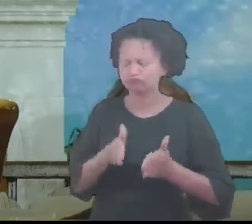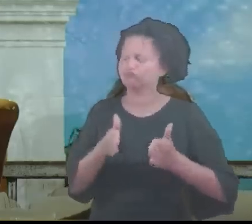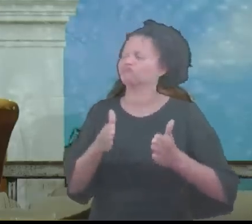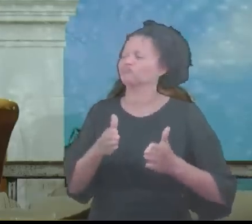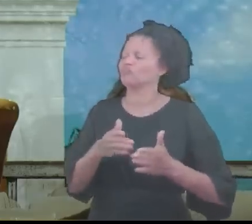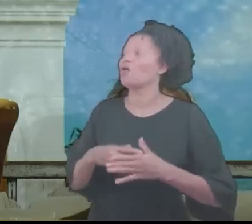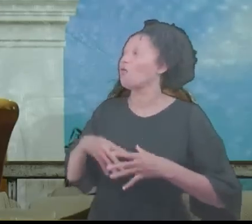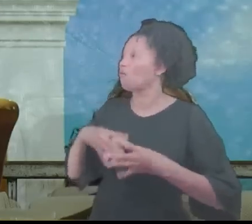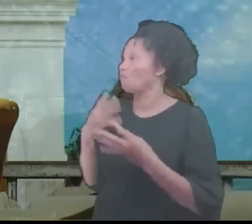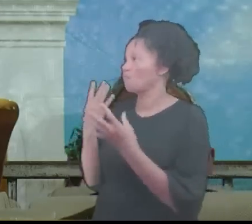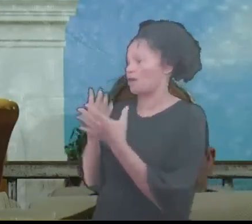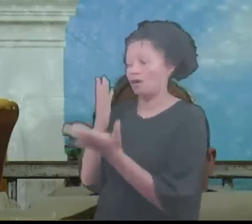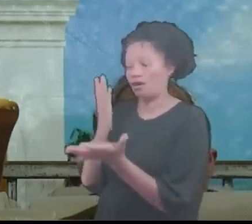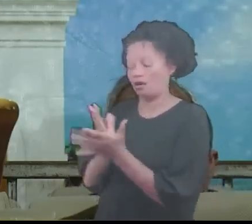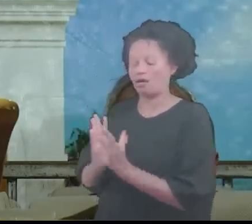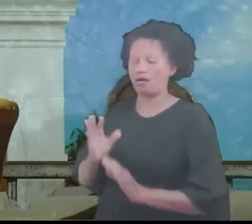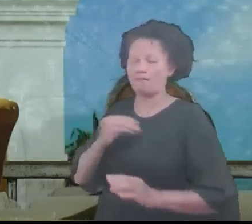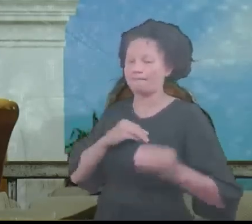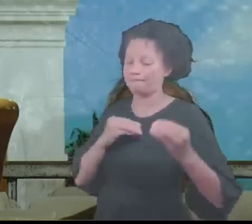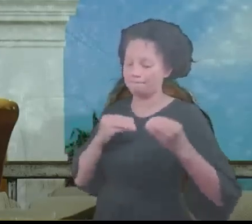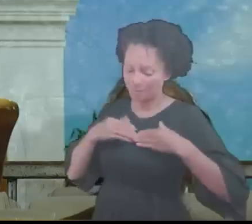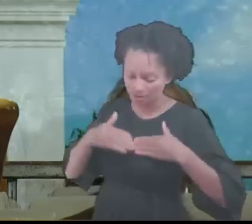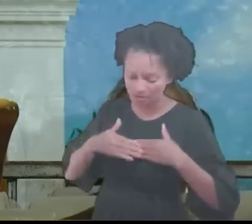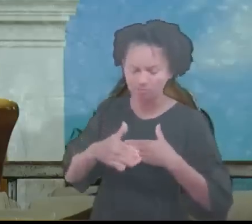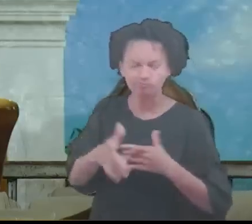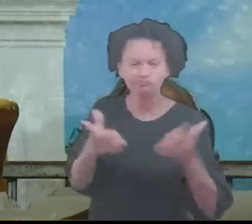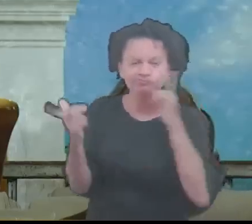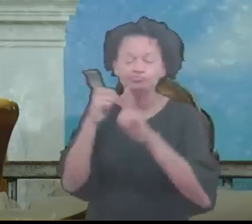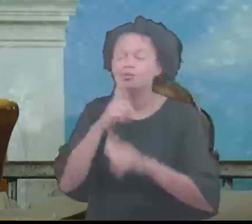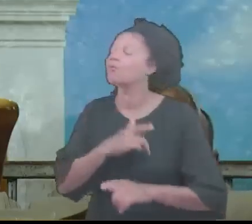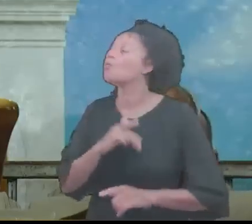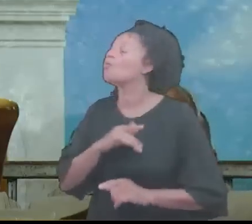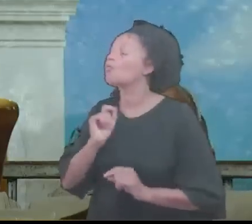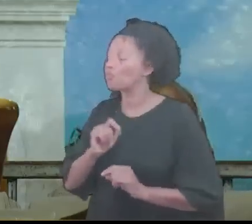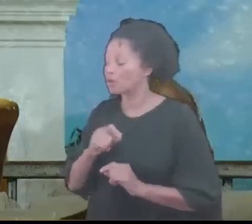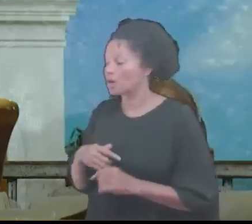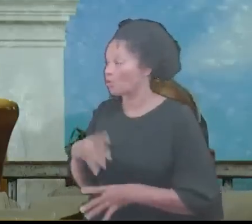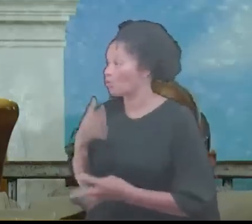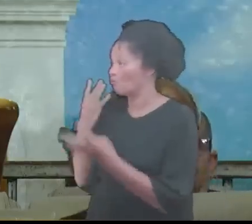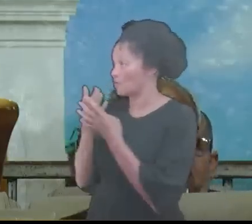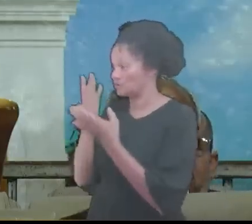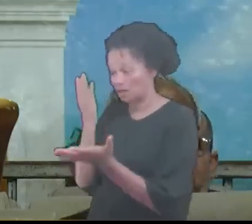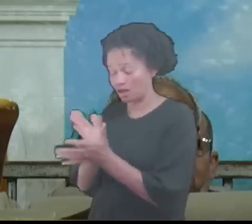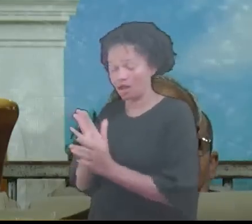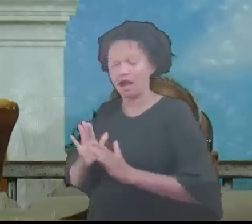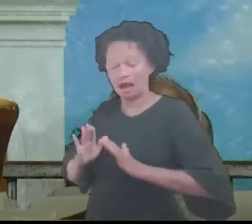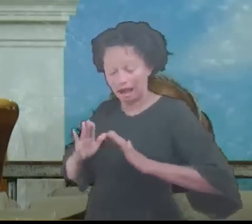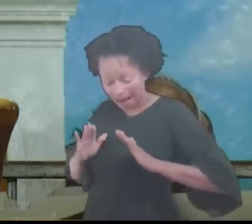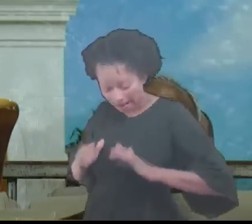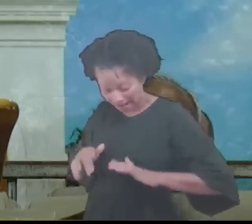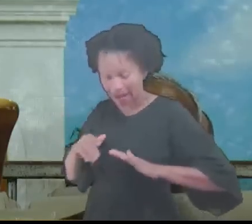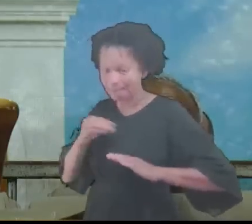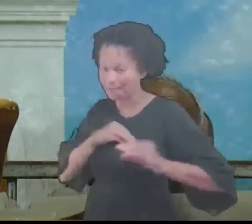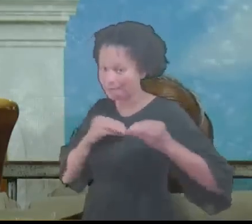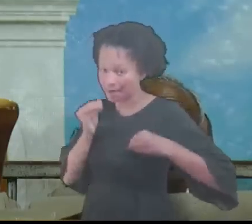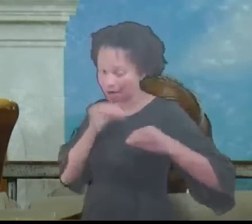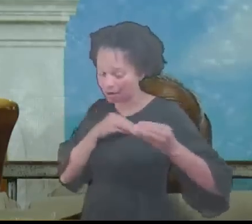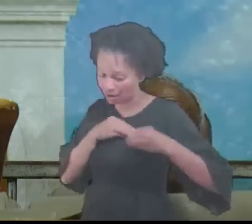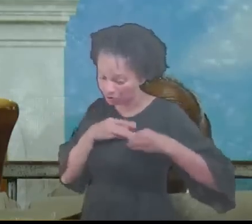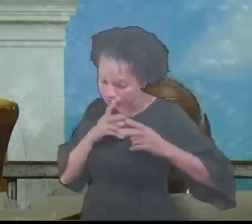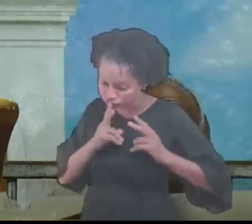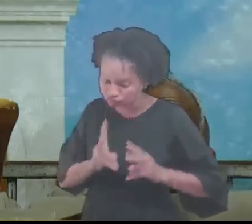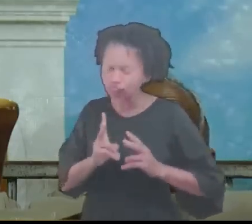deixa, alcança o que, igreja? Misericórdia. Quem confessa e deixa, alcança o que, igreja? Misericórdia. Pronto.